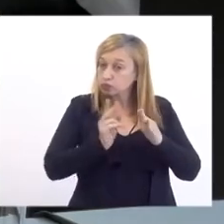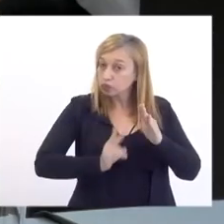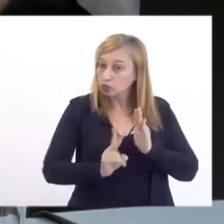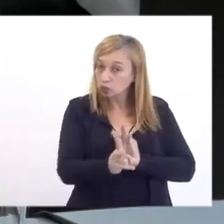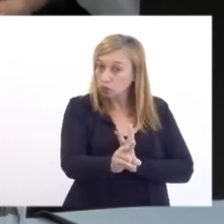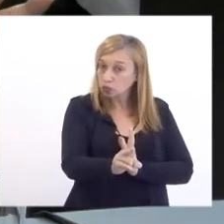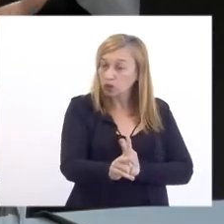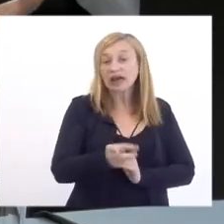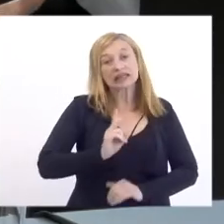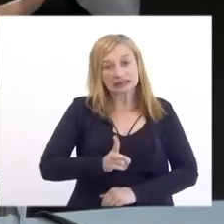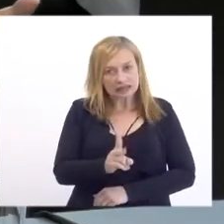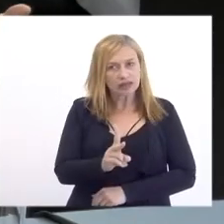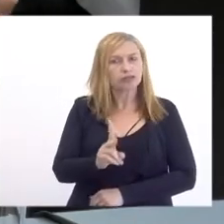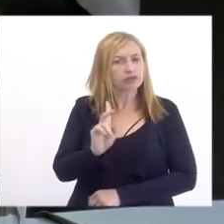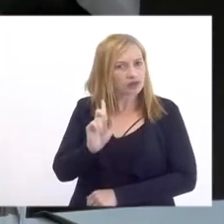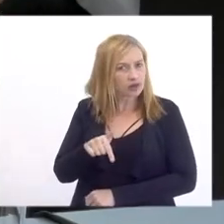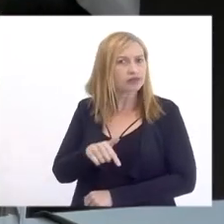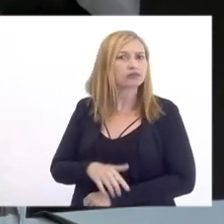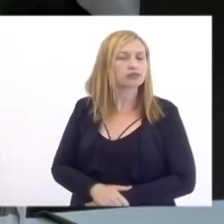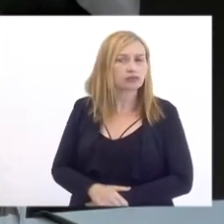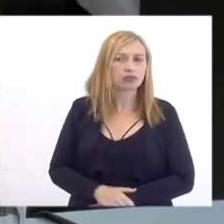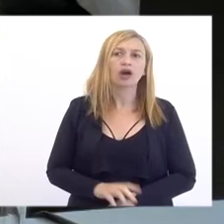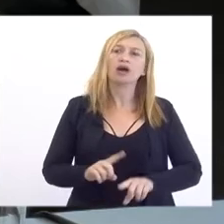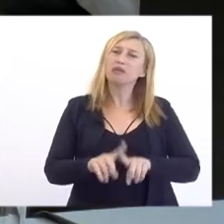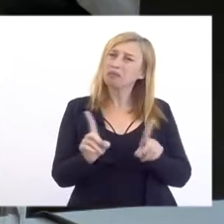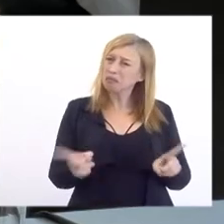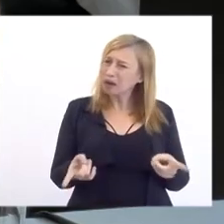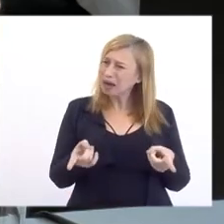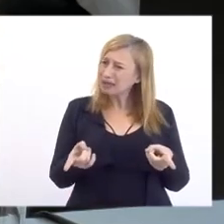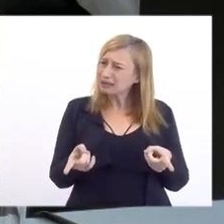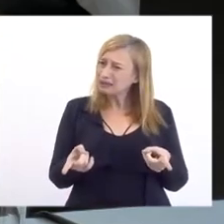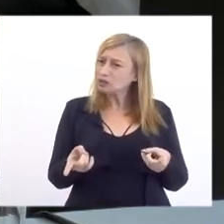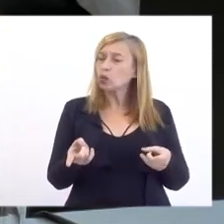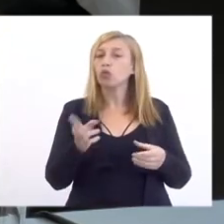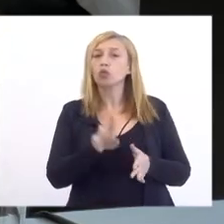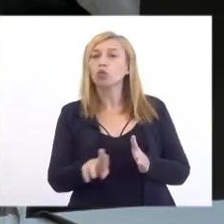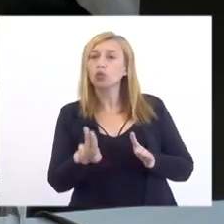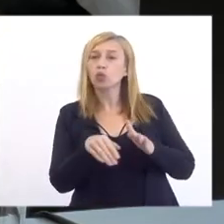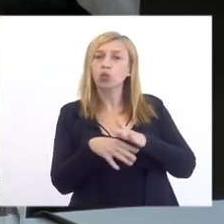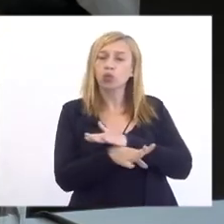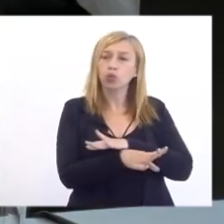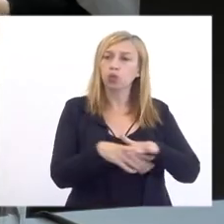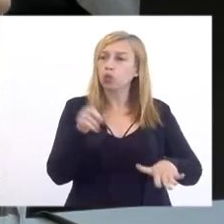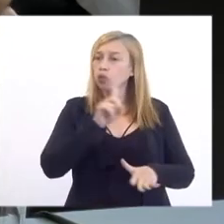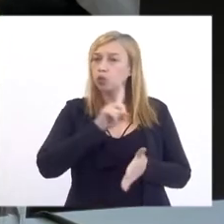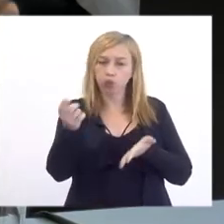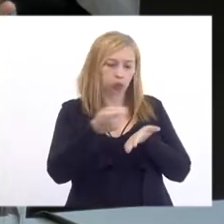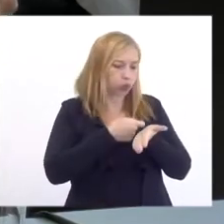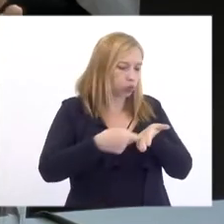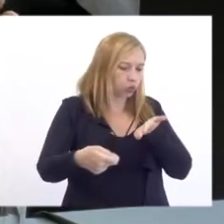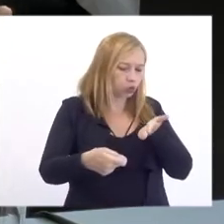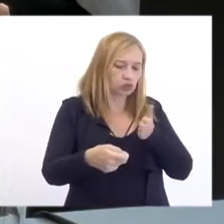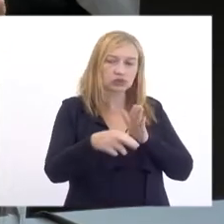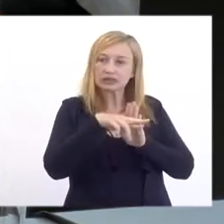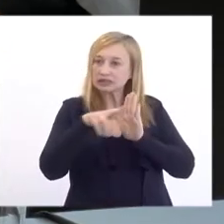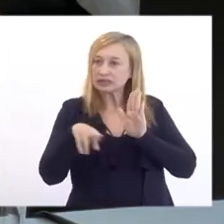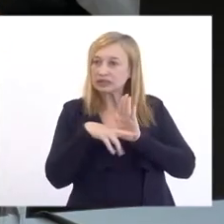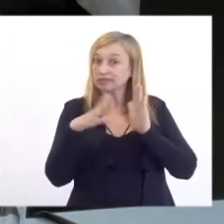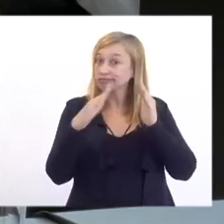porque sempre foi assim. Mas como uso e costume não está escrito no regimento